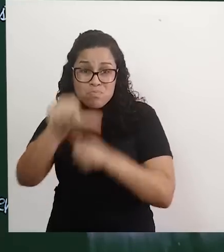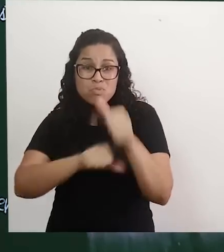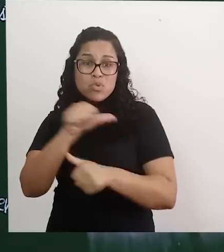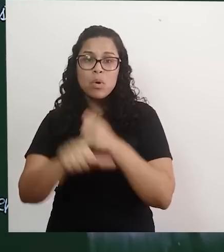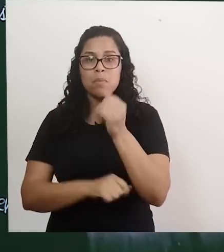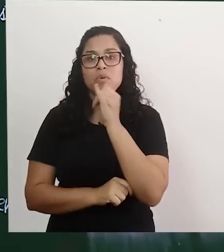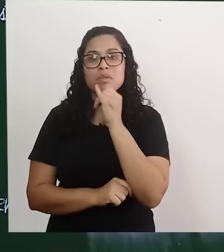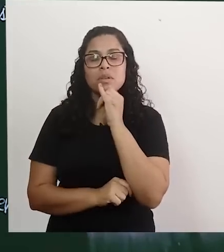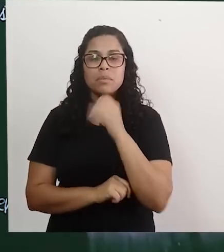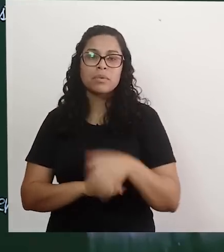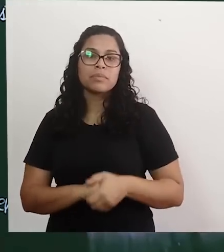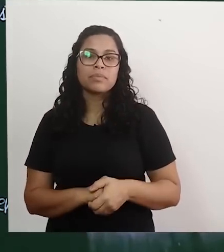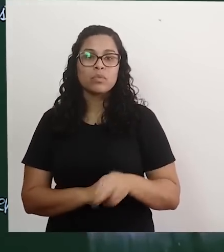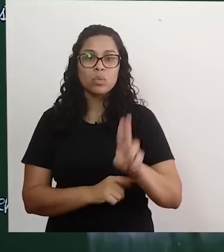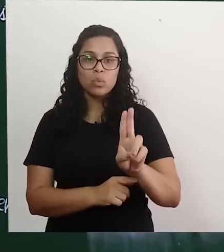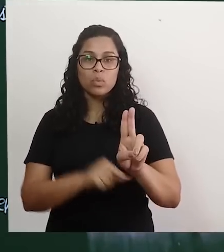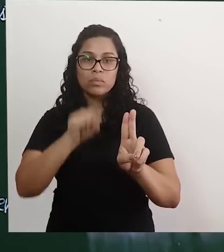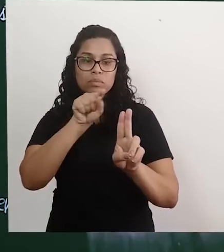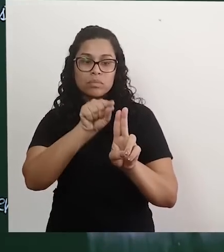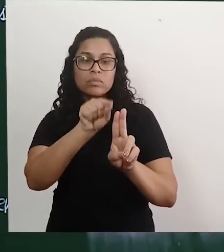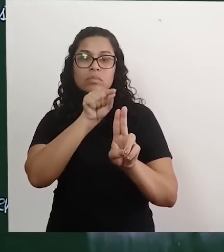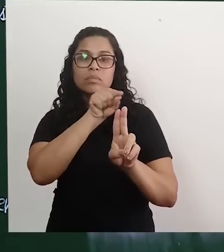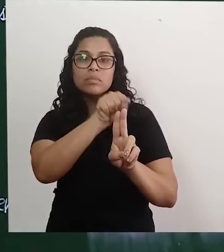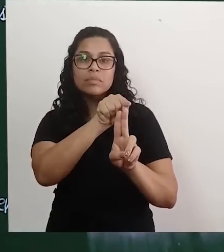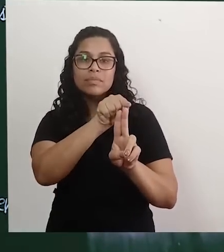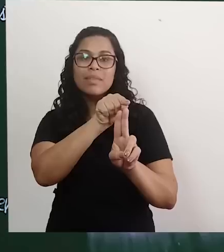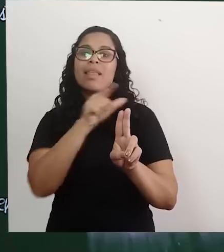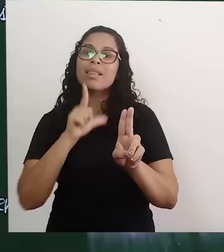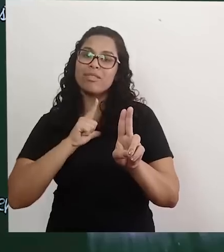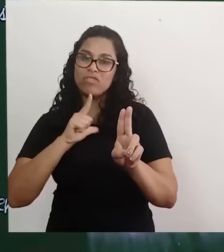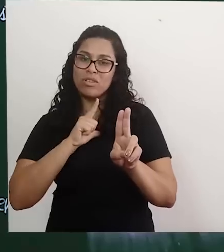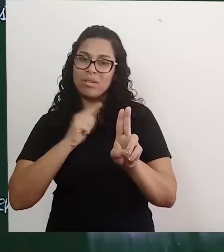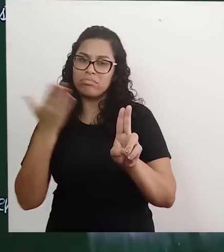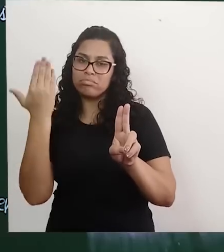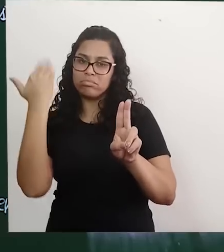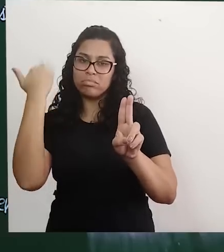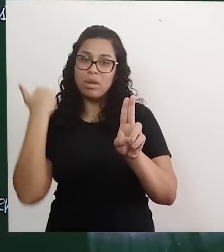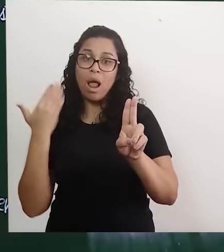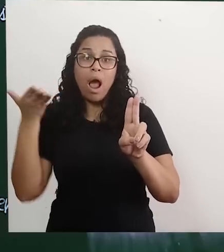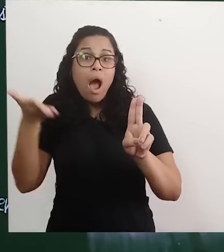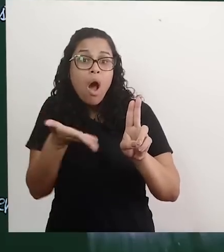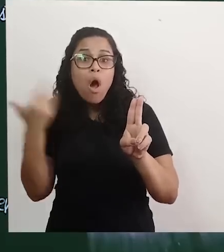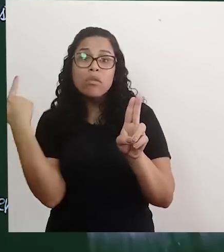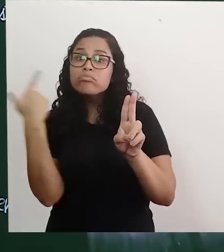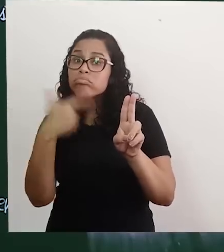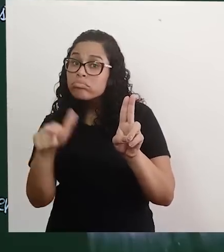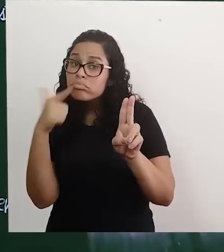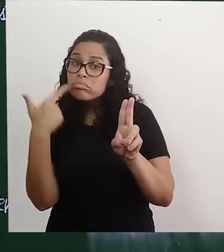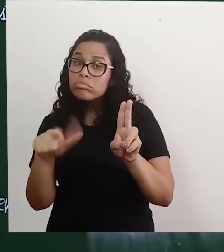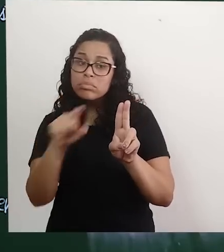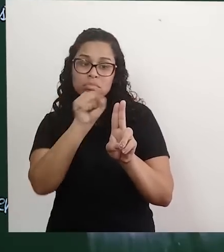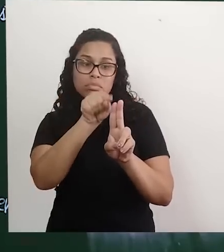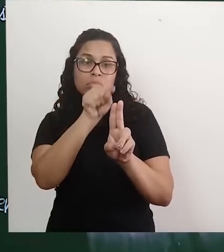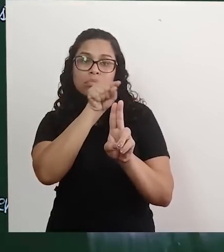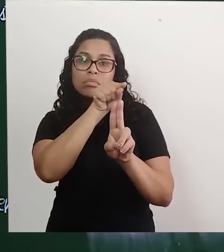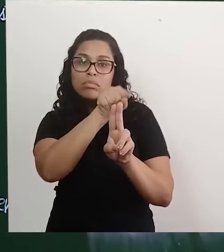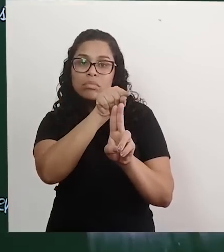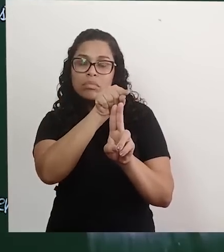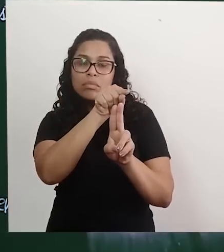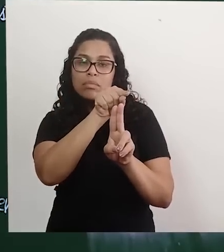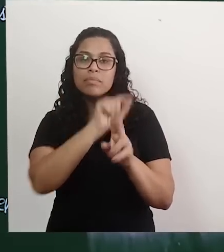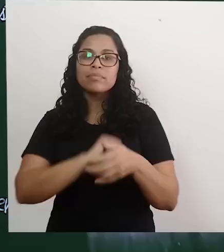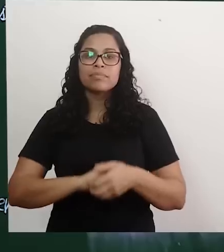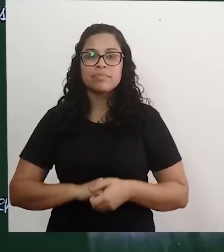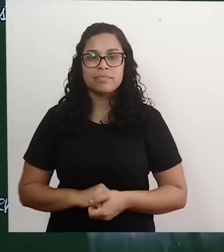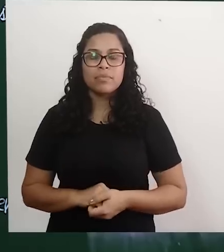a isso, como por exemplo, a queda do trema, que era aqueles dois pontinhos que a gente colocava sobre o U para sinalizar a pronúncia desse U em